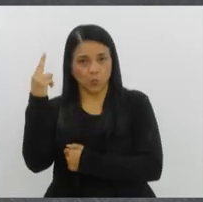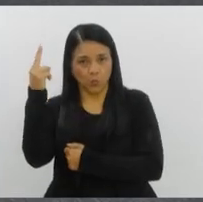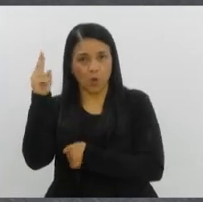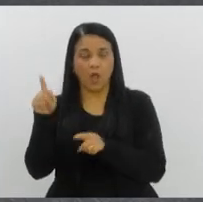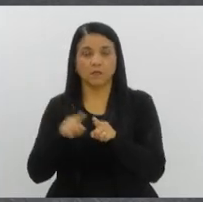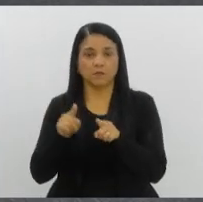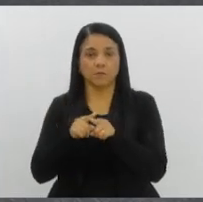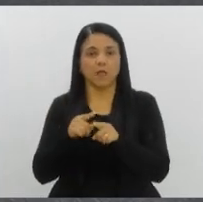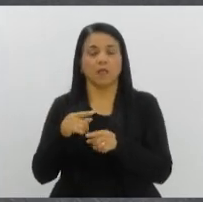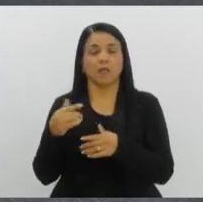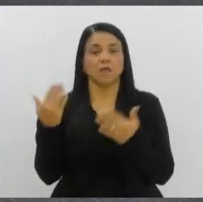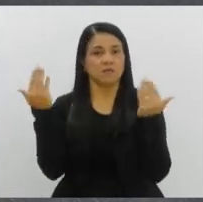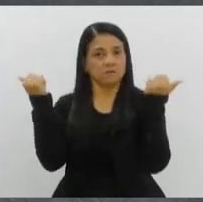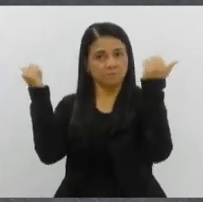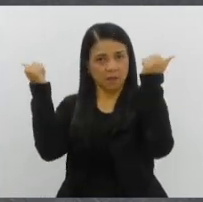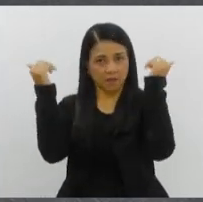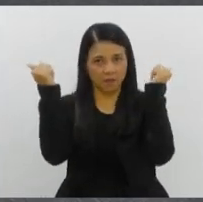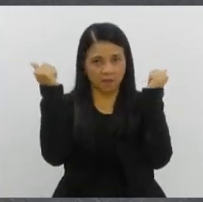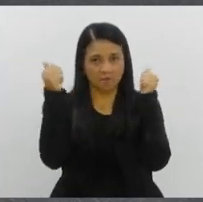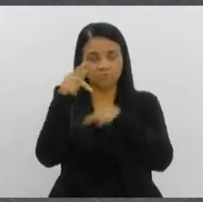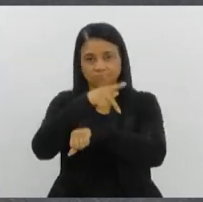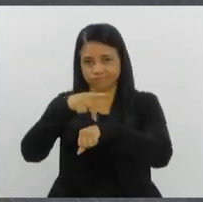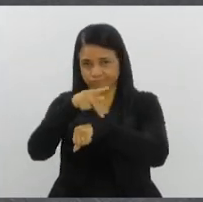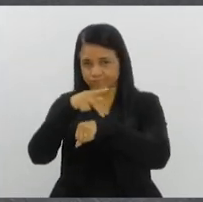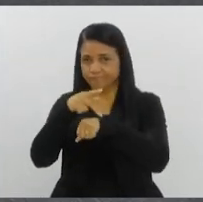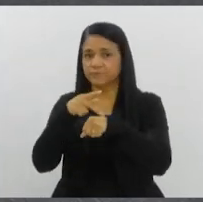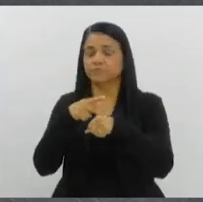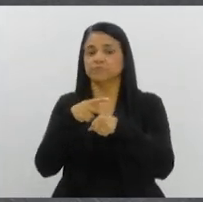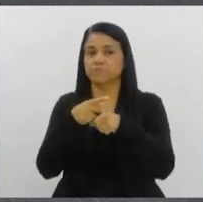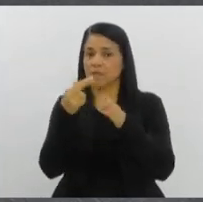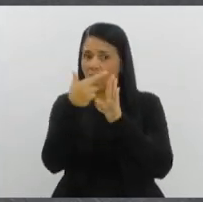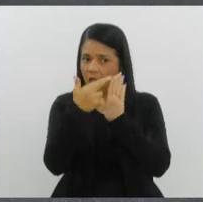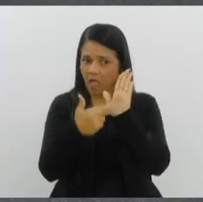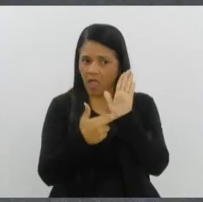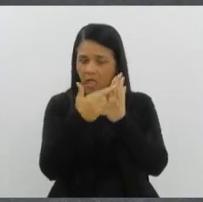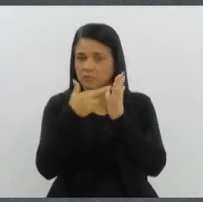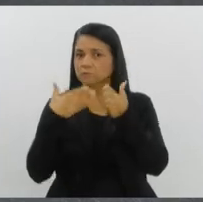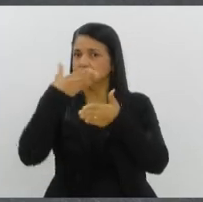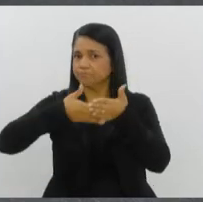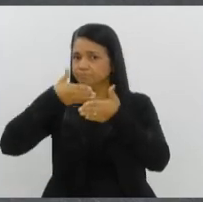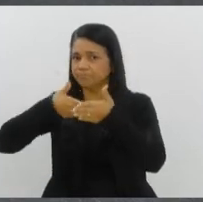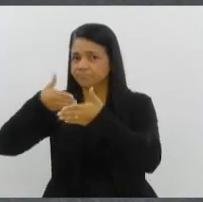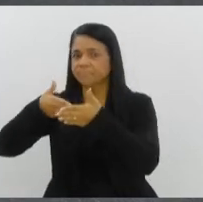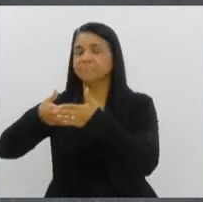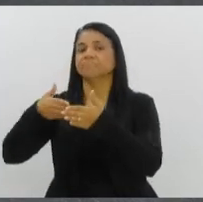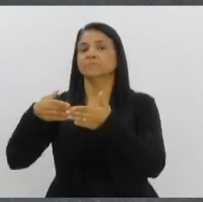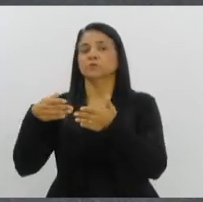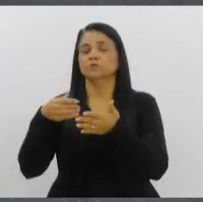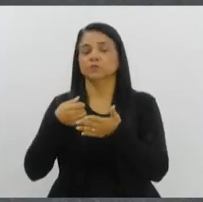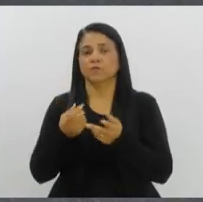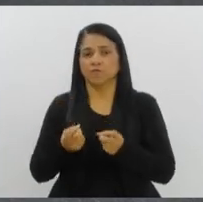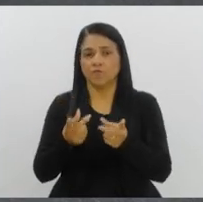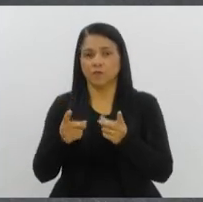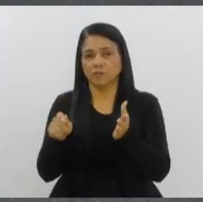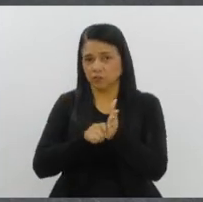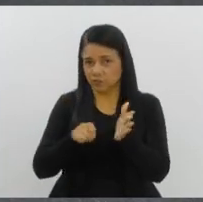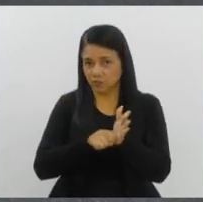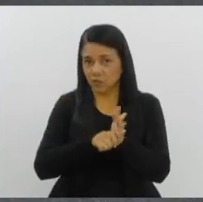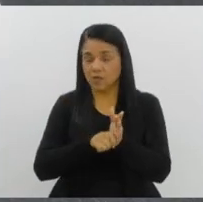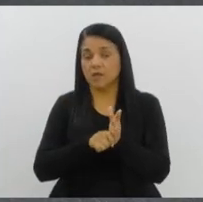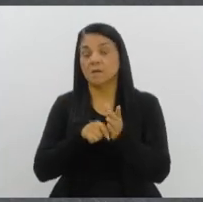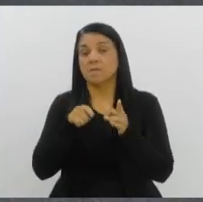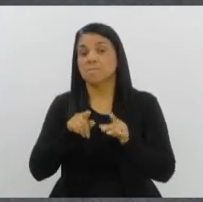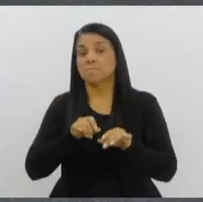bem restritas sobre o tráfico, né, e bastante penais, ainda assim, o porte é